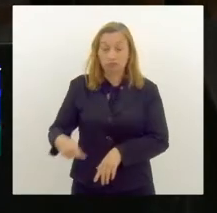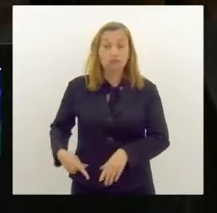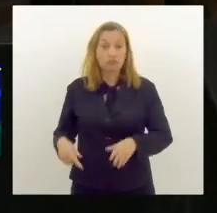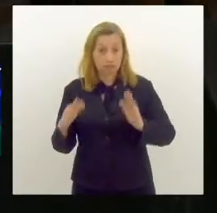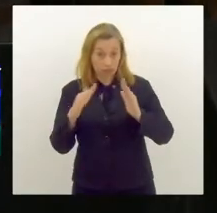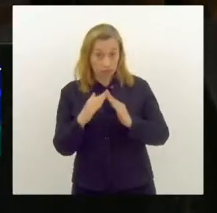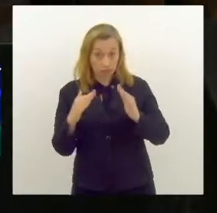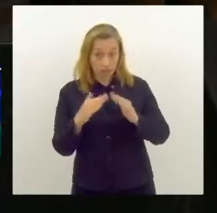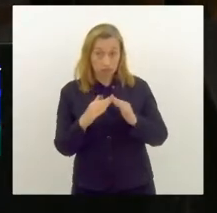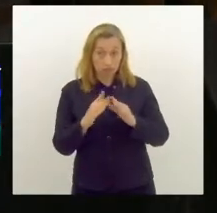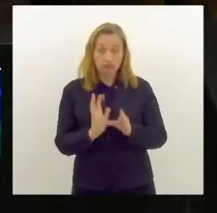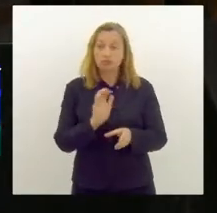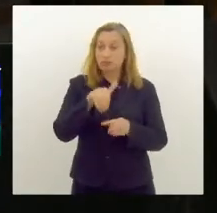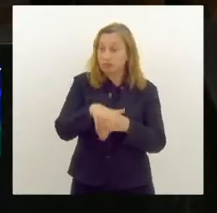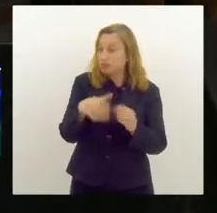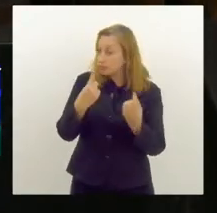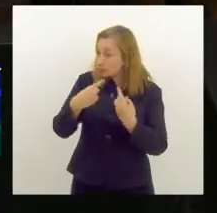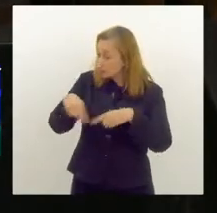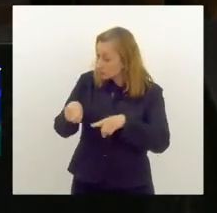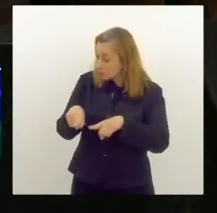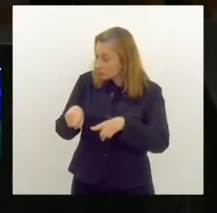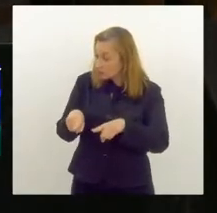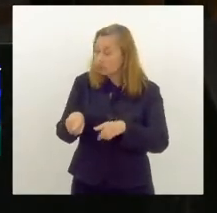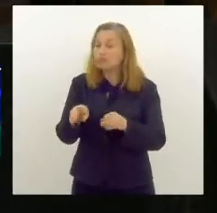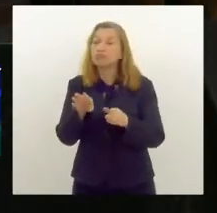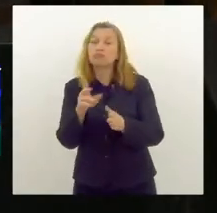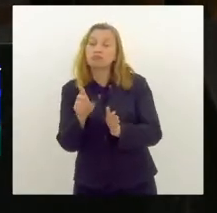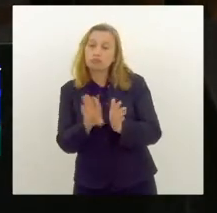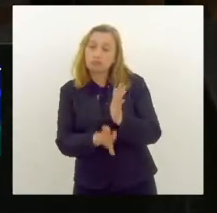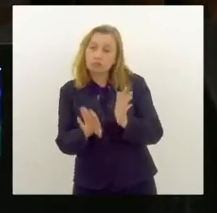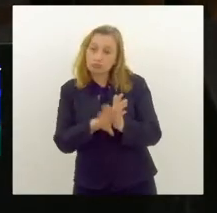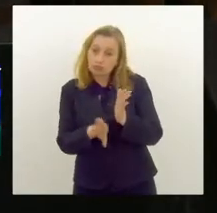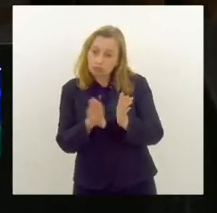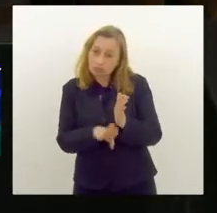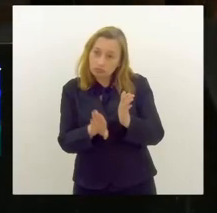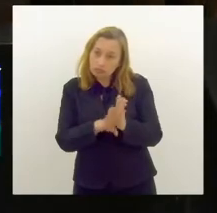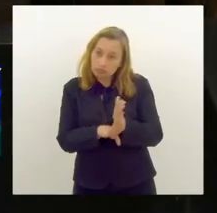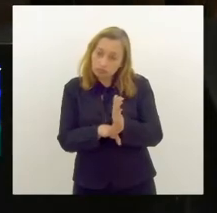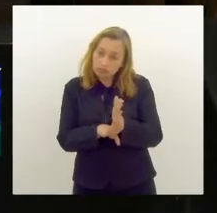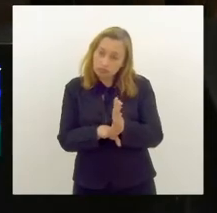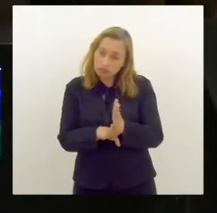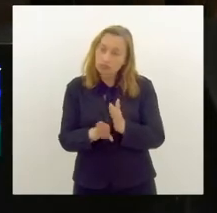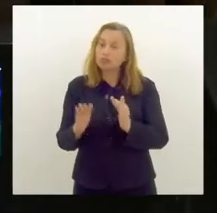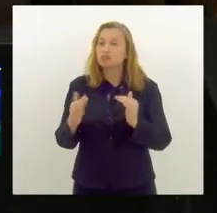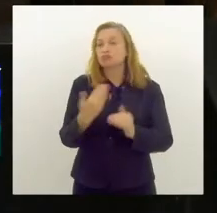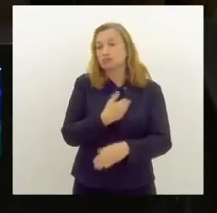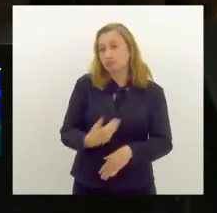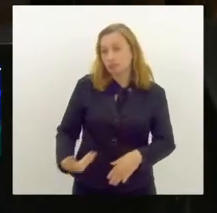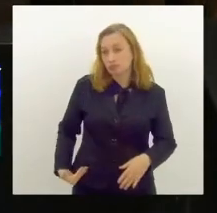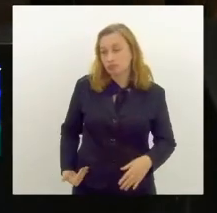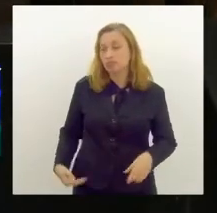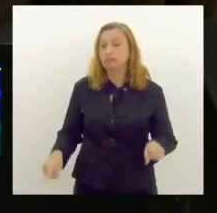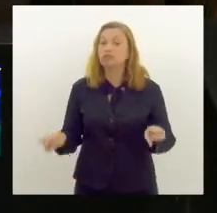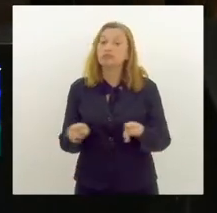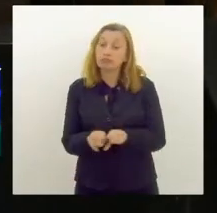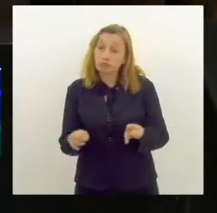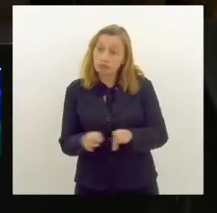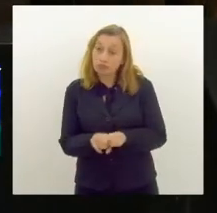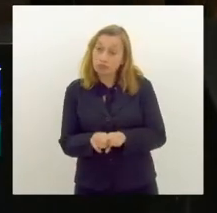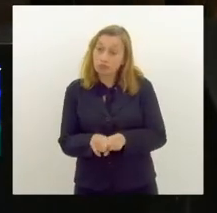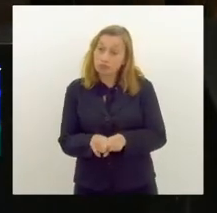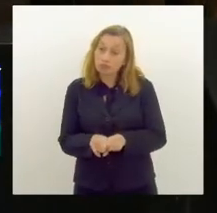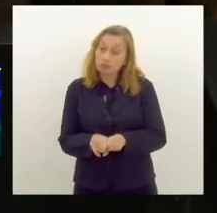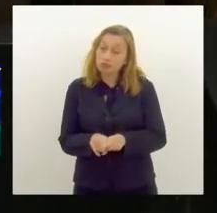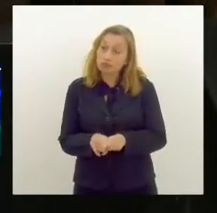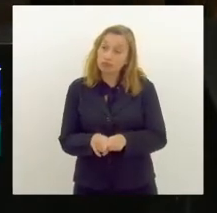casa, votamos contra as contas que tornaram esse governo, inclusive, para